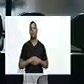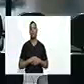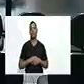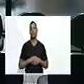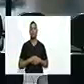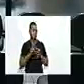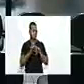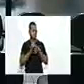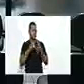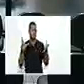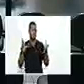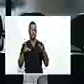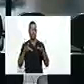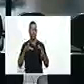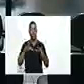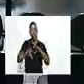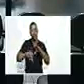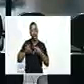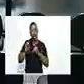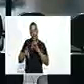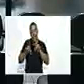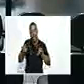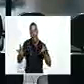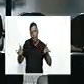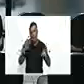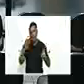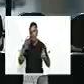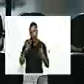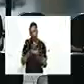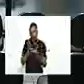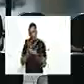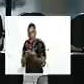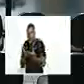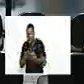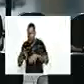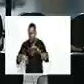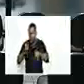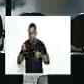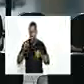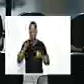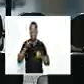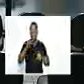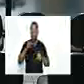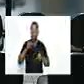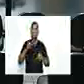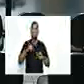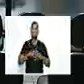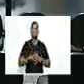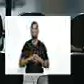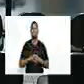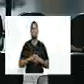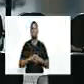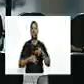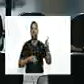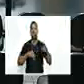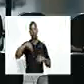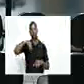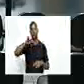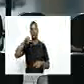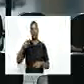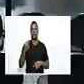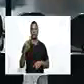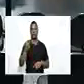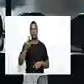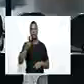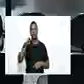quant tempo ainda e eh coleta seletiva essa visita que e mãe oi nós queremos